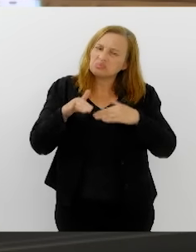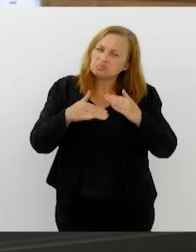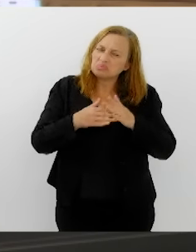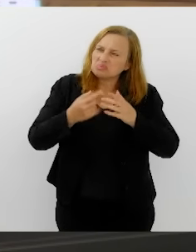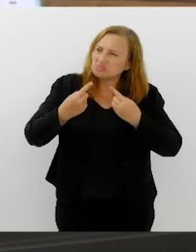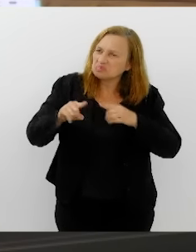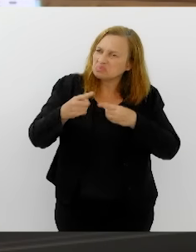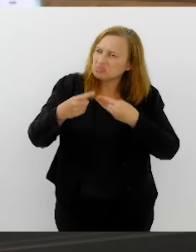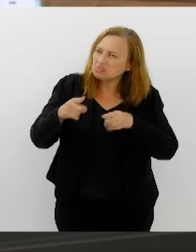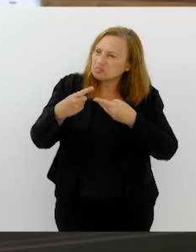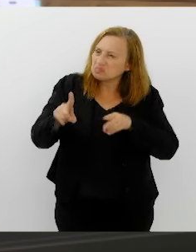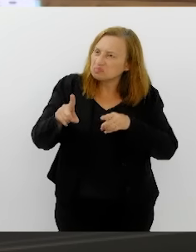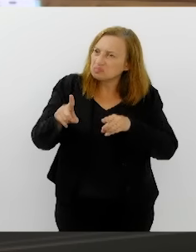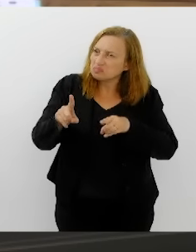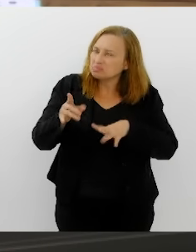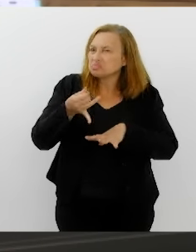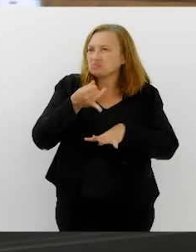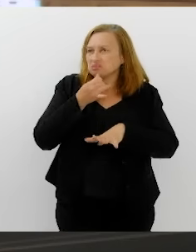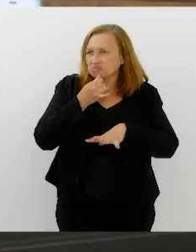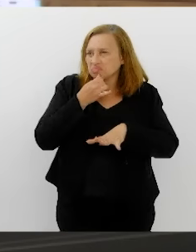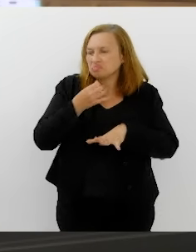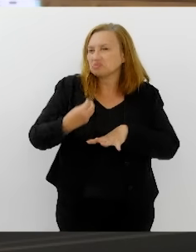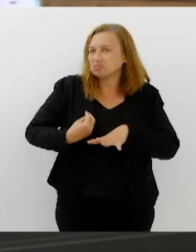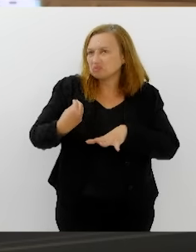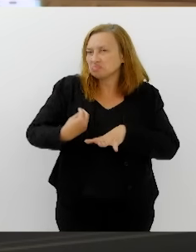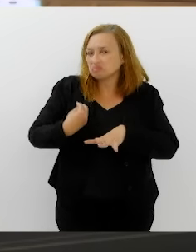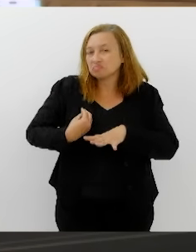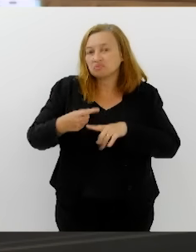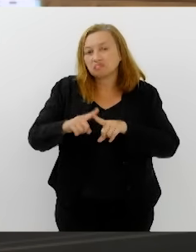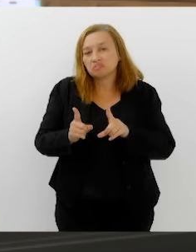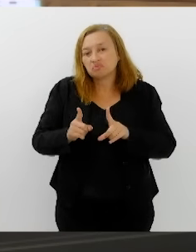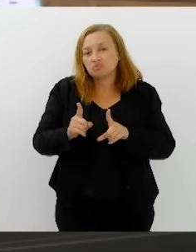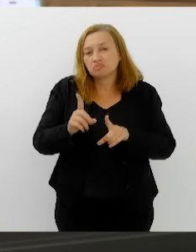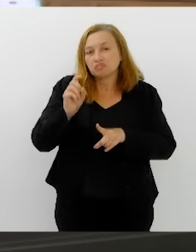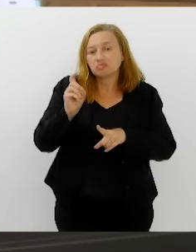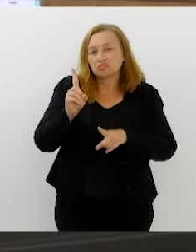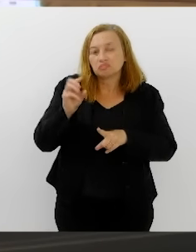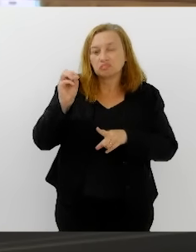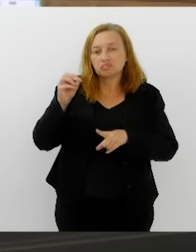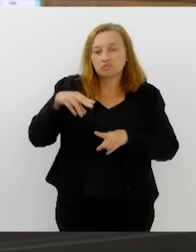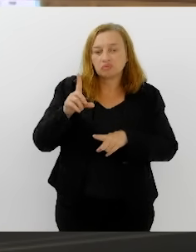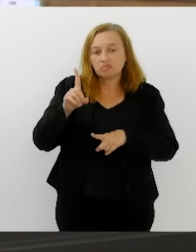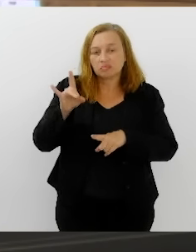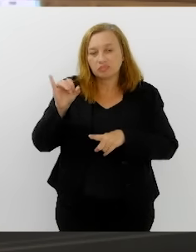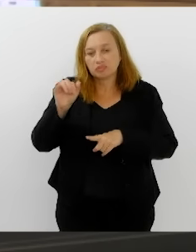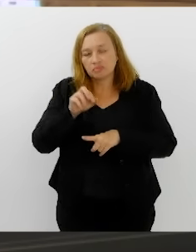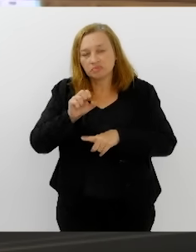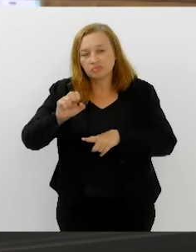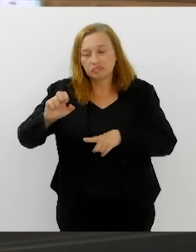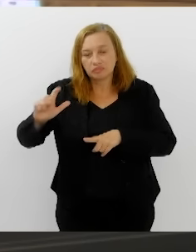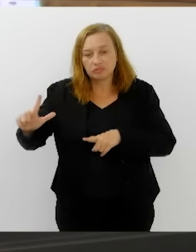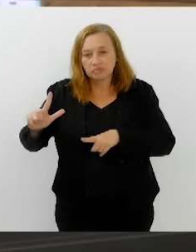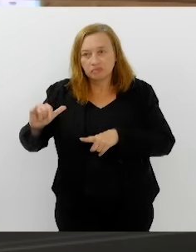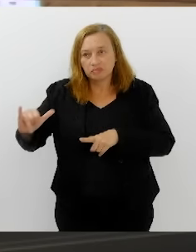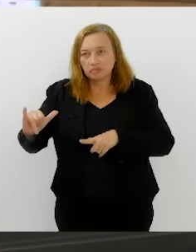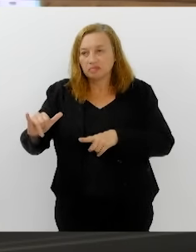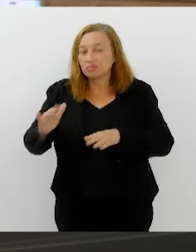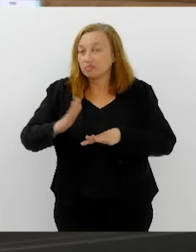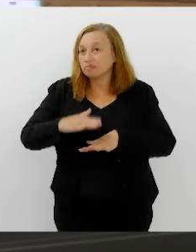perseguições terríveis que esse homem passou, mas, Dom Ednei, o que mais me encantava no Monsenhor João, e aí